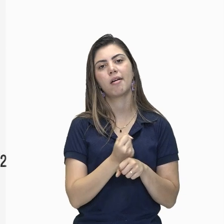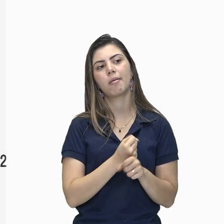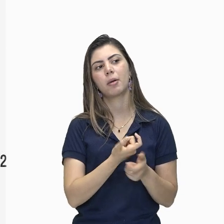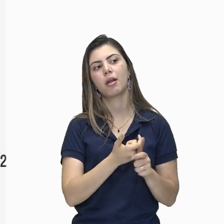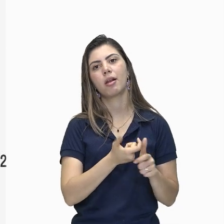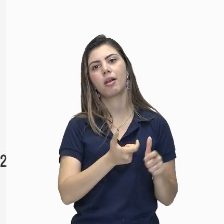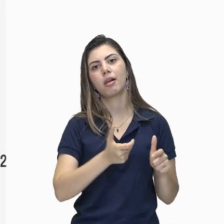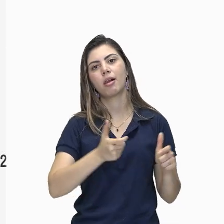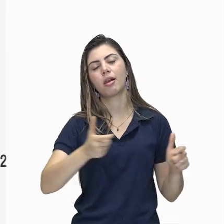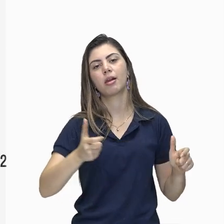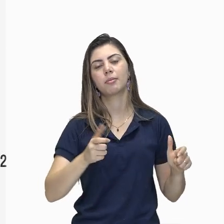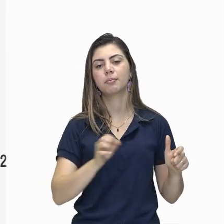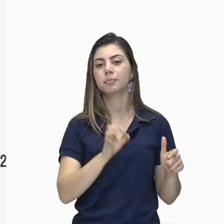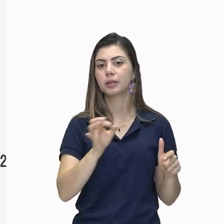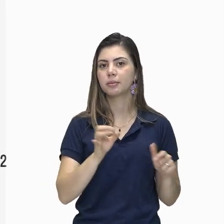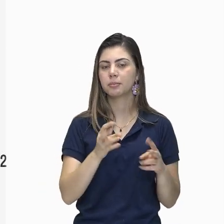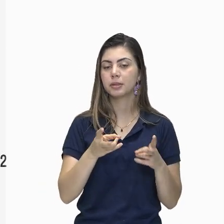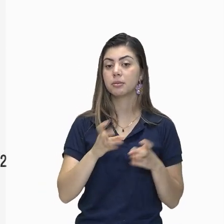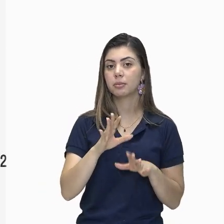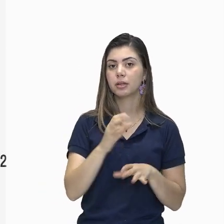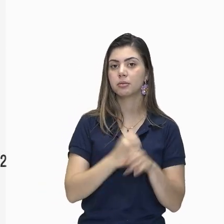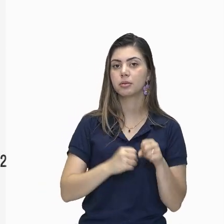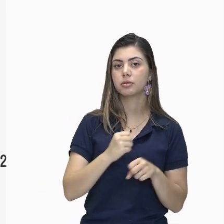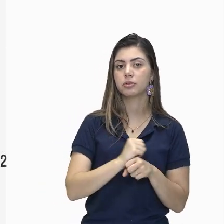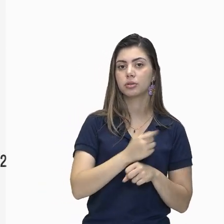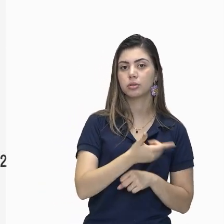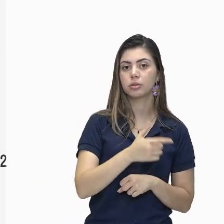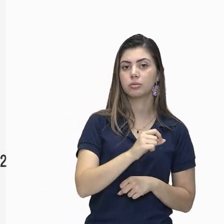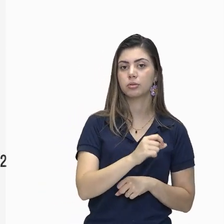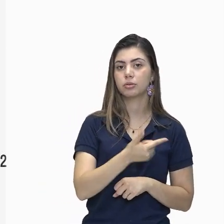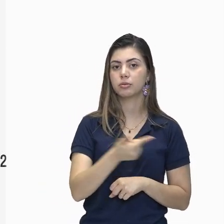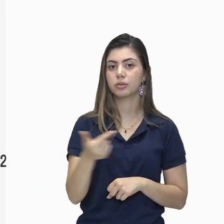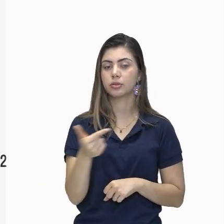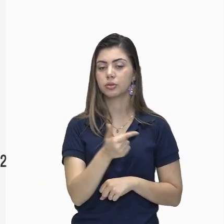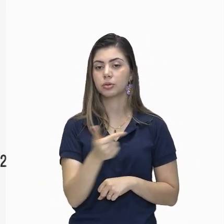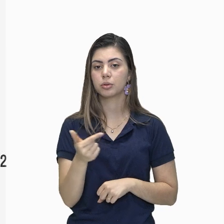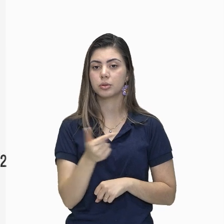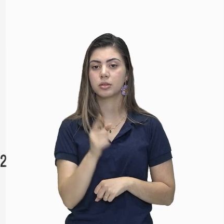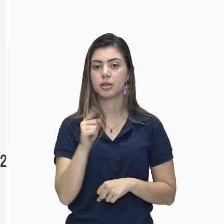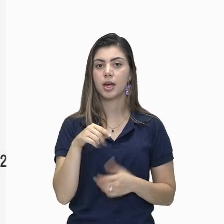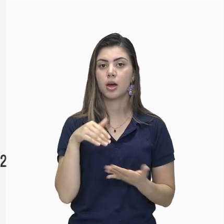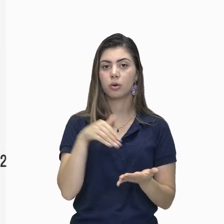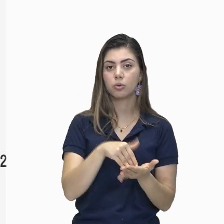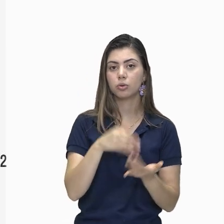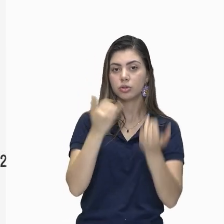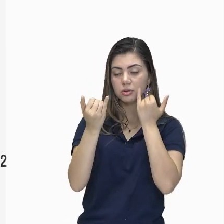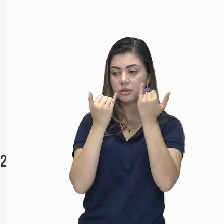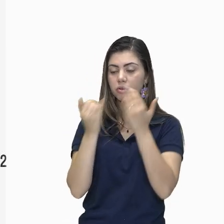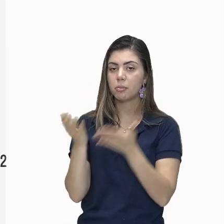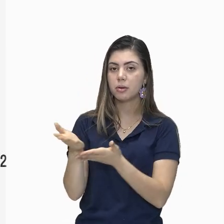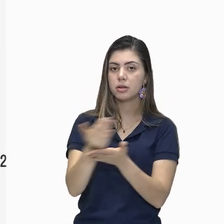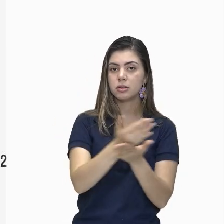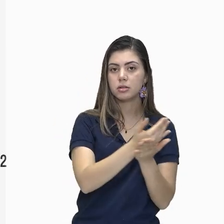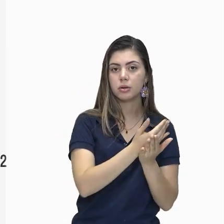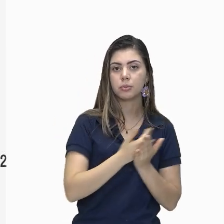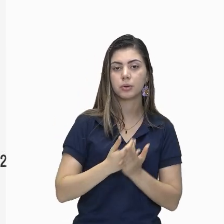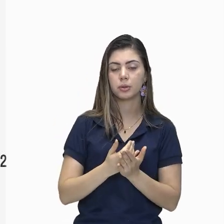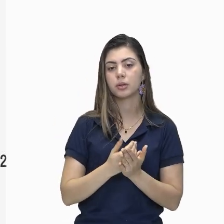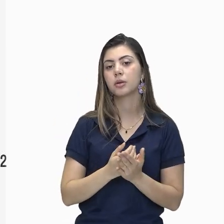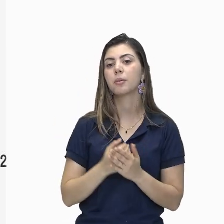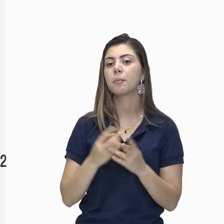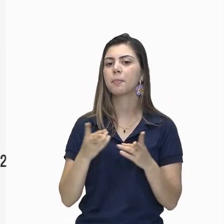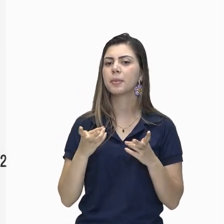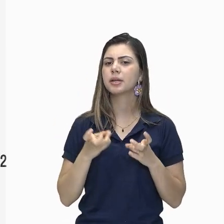aí, observem que em 2022, que é o ano do último censo demográfico do IBGE, observem